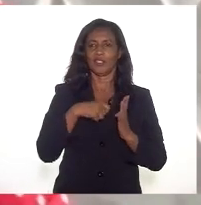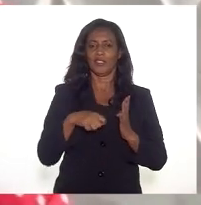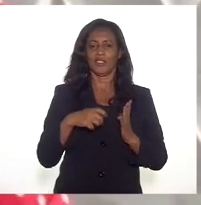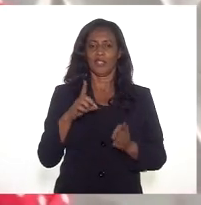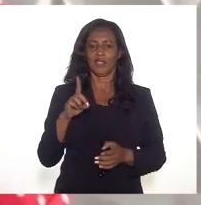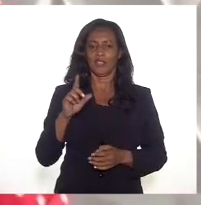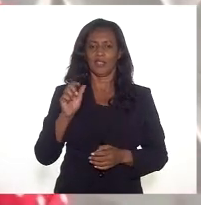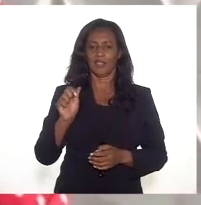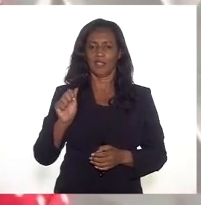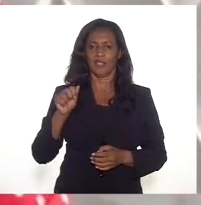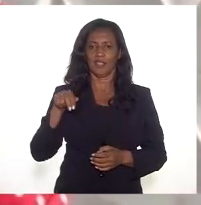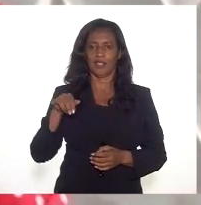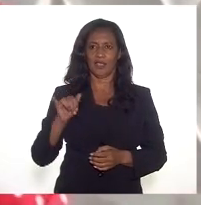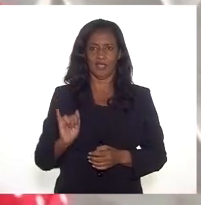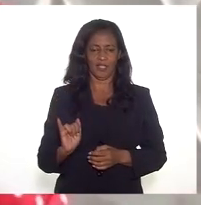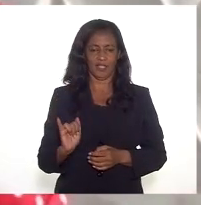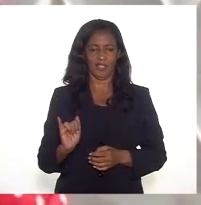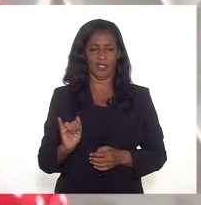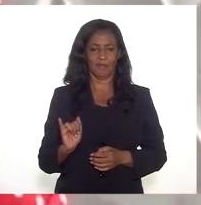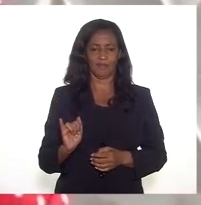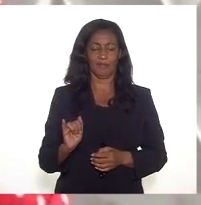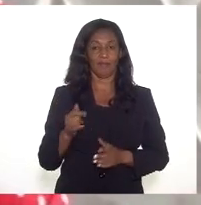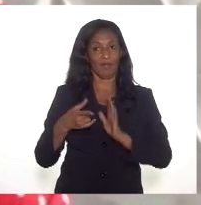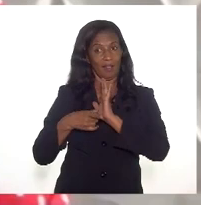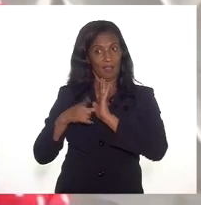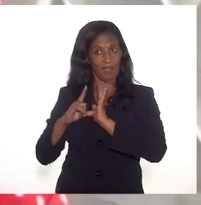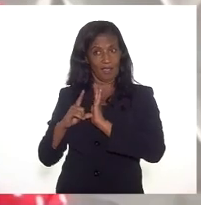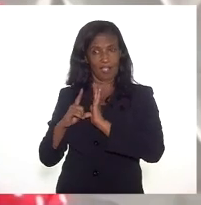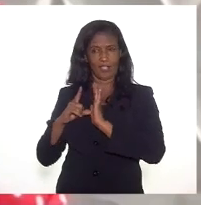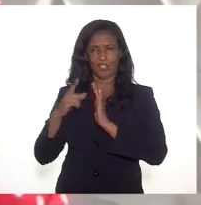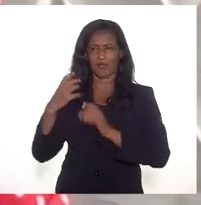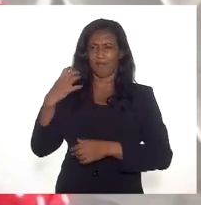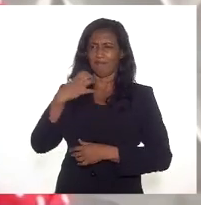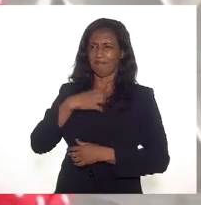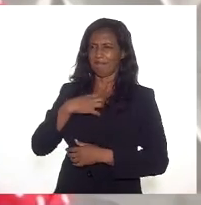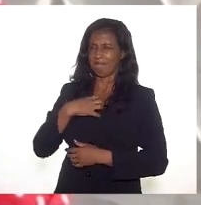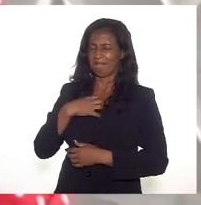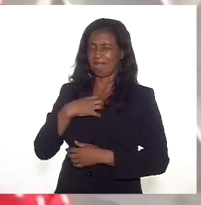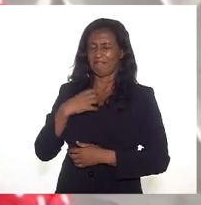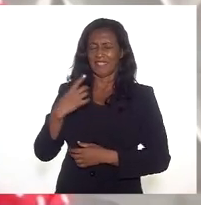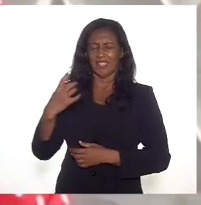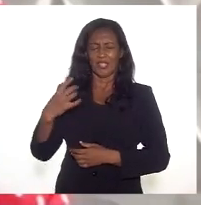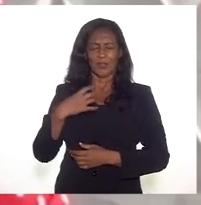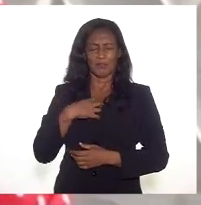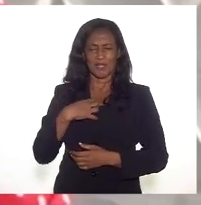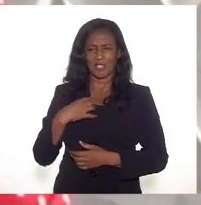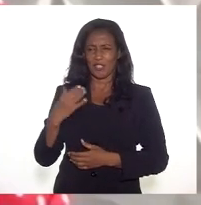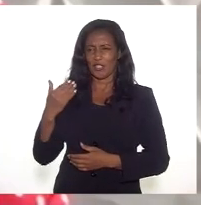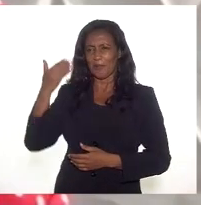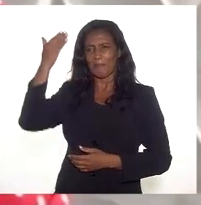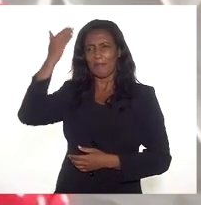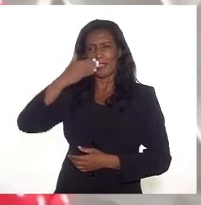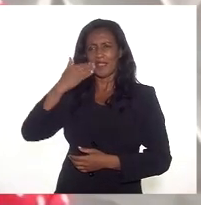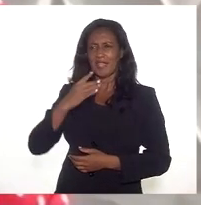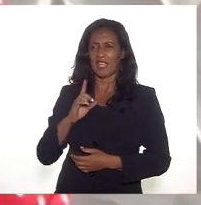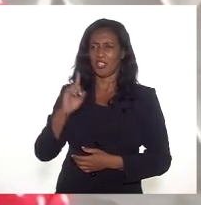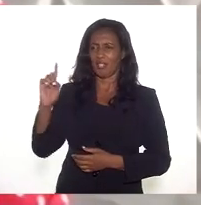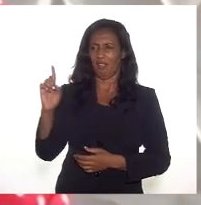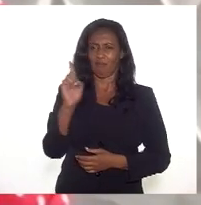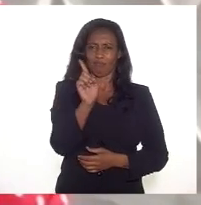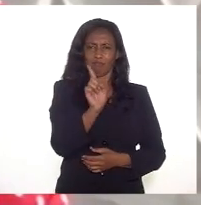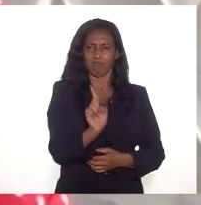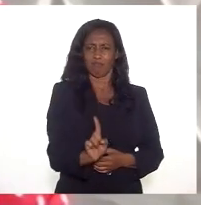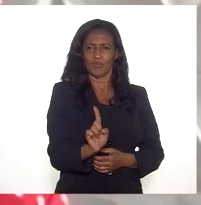Monteiro, não sem antes lhe dizer, deputada Dani, que me sentia muito representada pela sua presença no